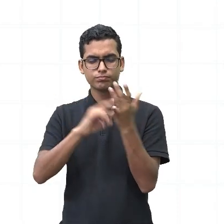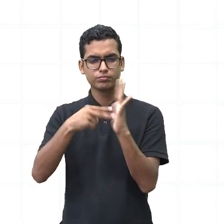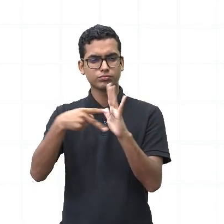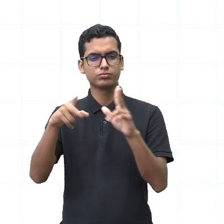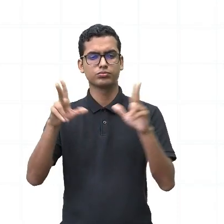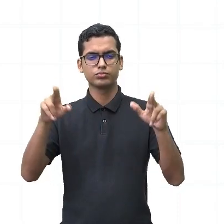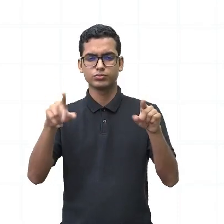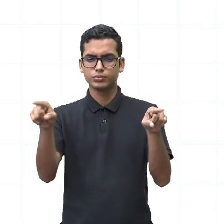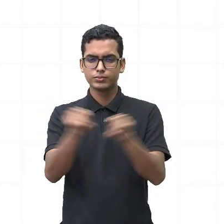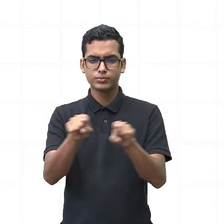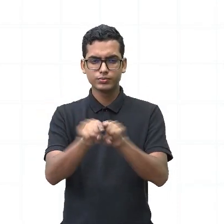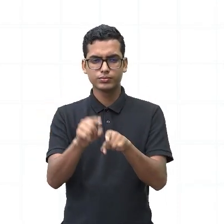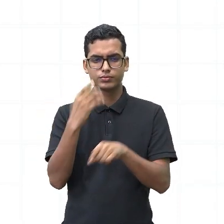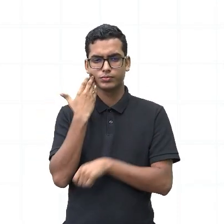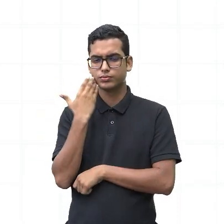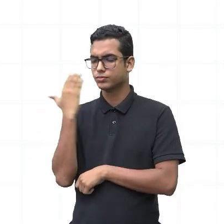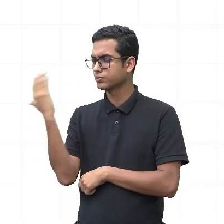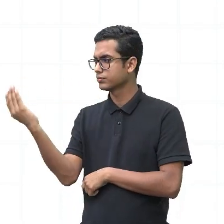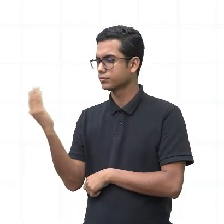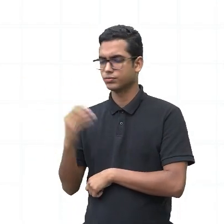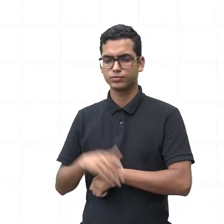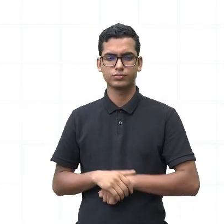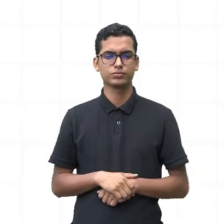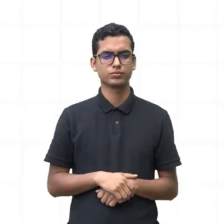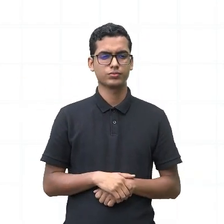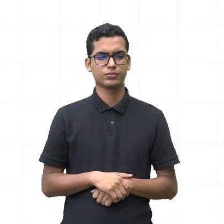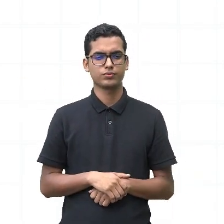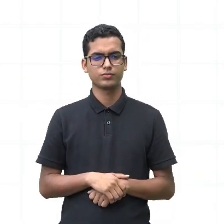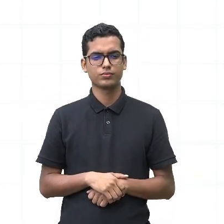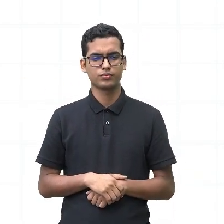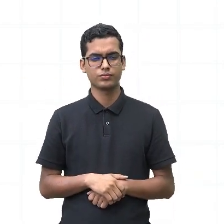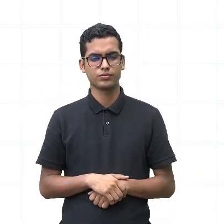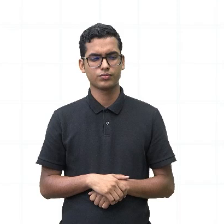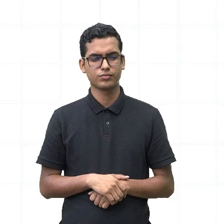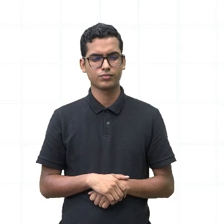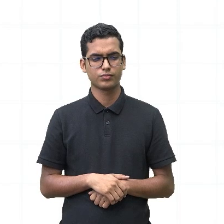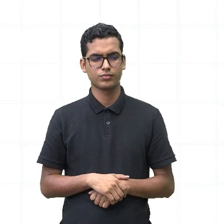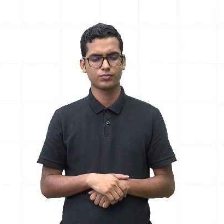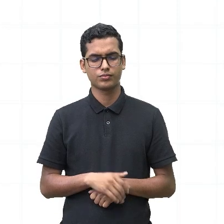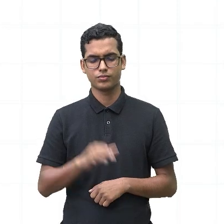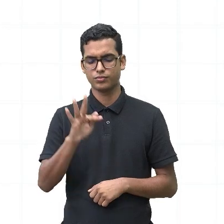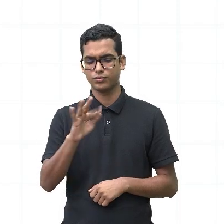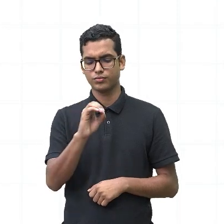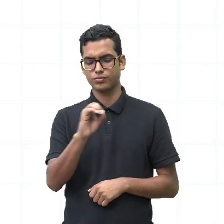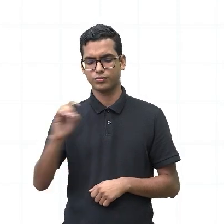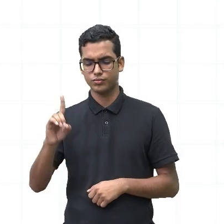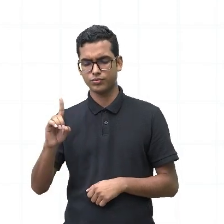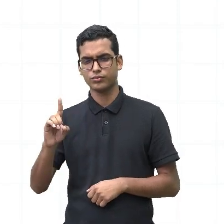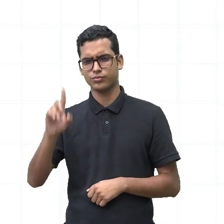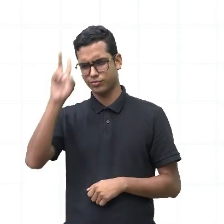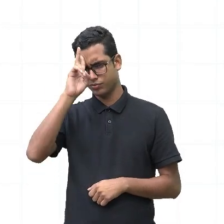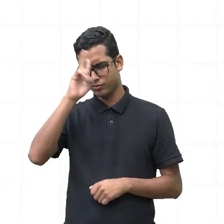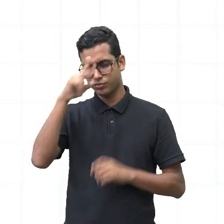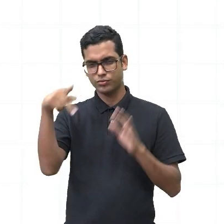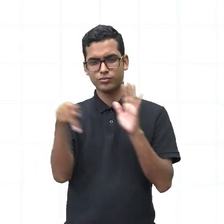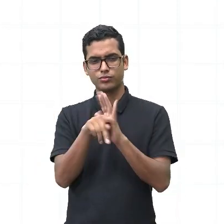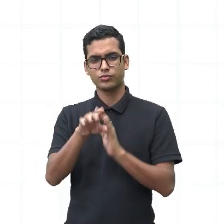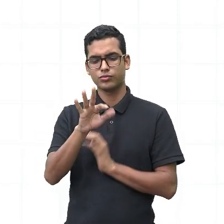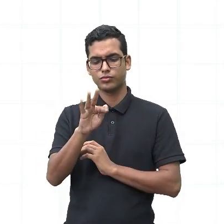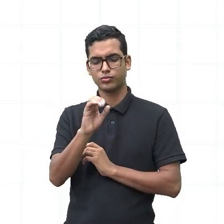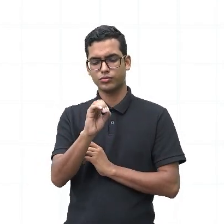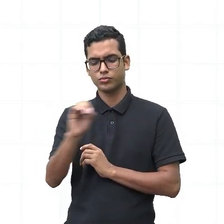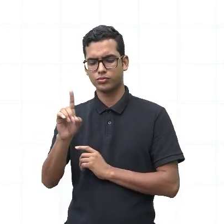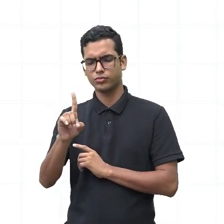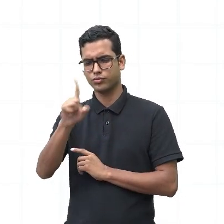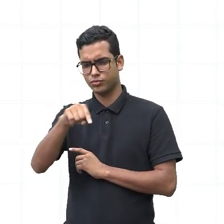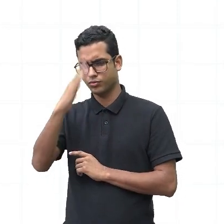Crucial, também, ó, pollinating, palavra cognata. Lá no final, food é uma palavra conhecida, lembra do iFood? Então, food, vocês